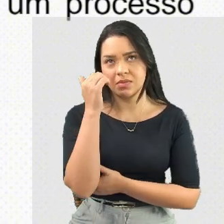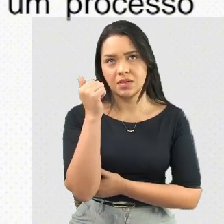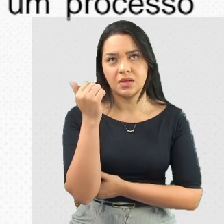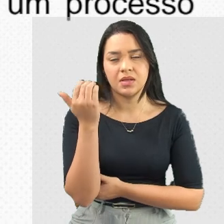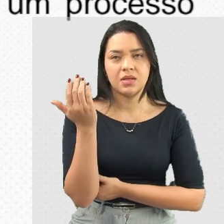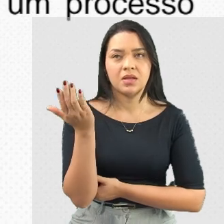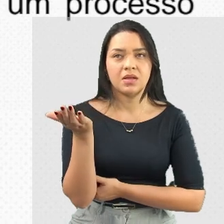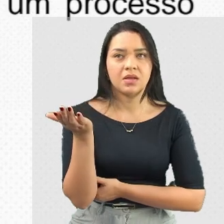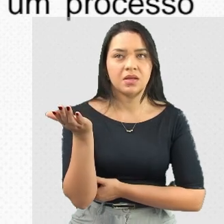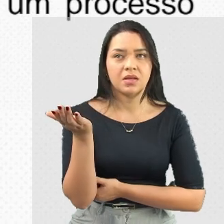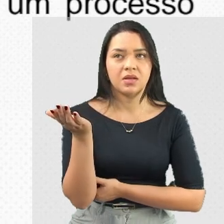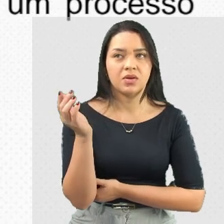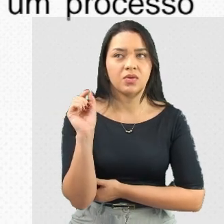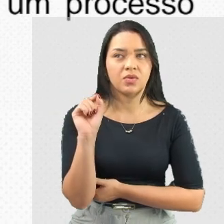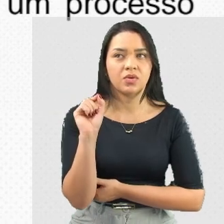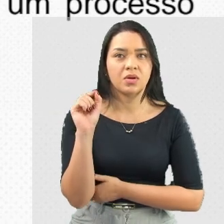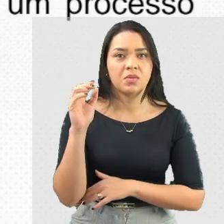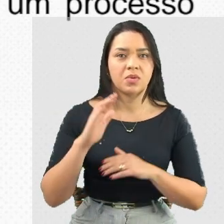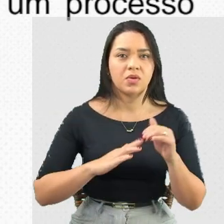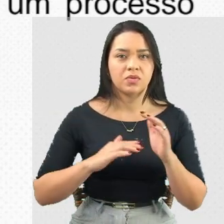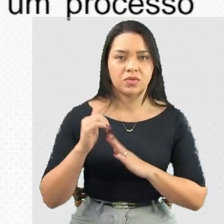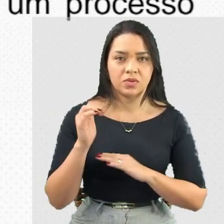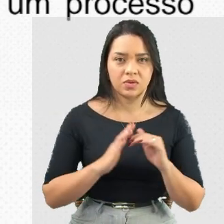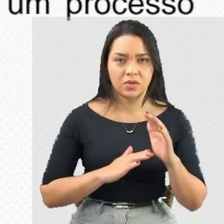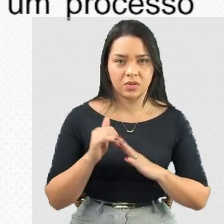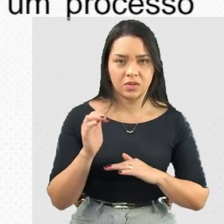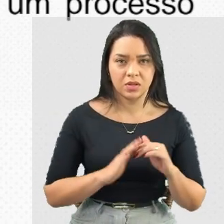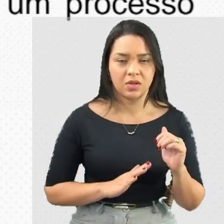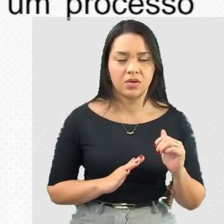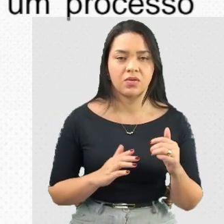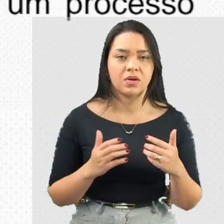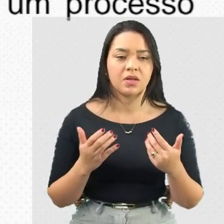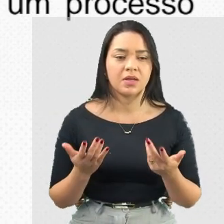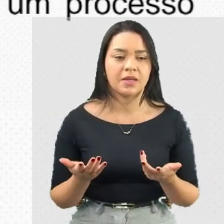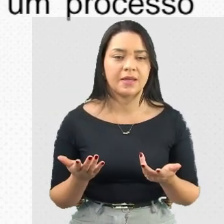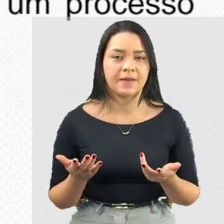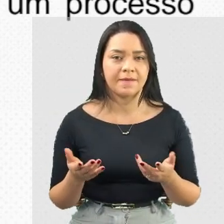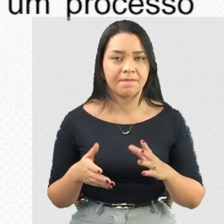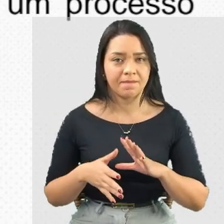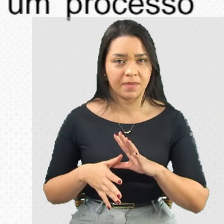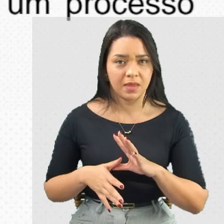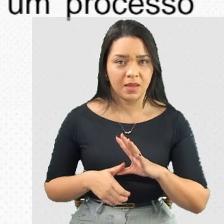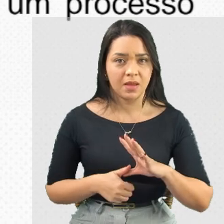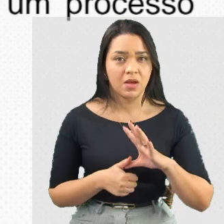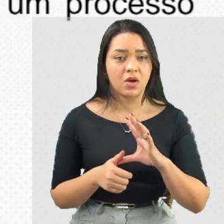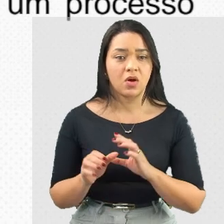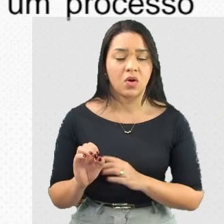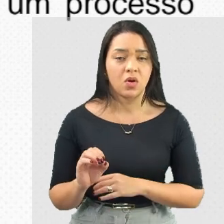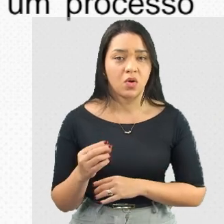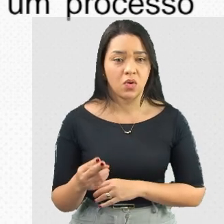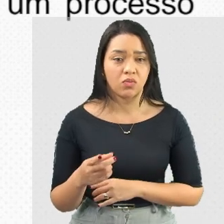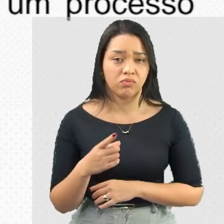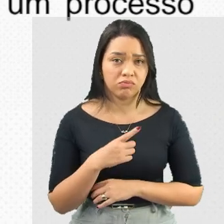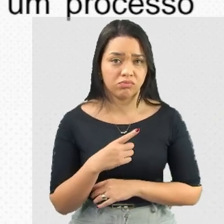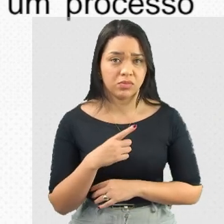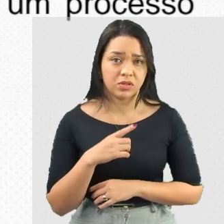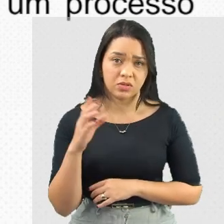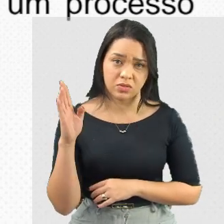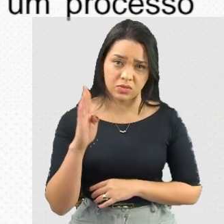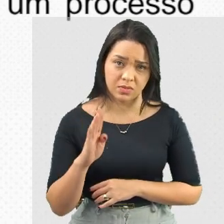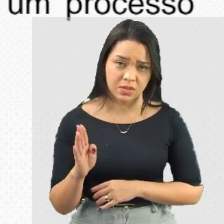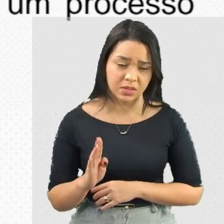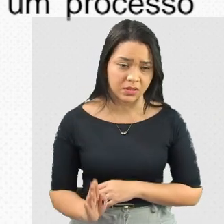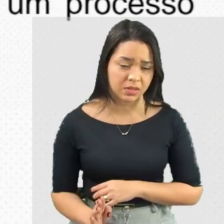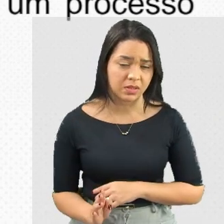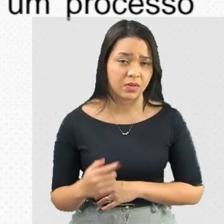o desfecho profissional que muitos migrantes da América Latina ou do continente africano tiveram no Brasil,